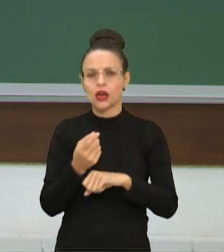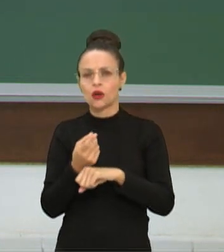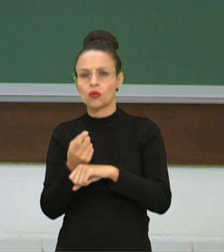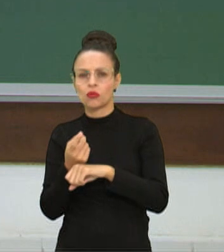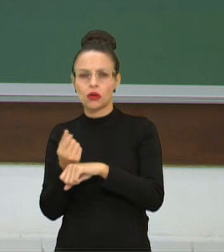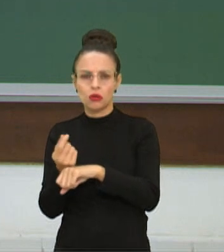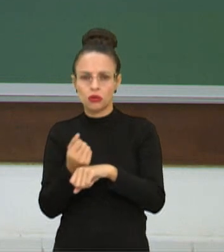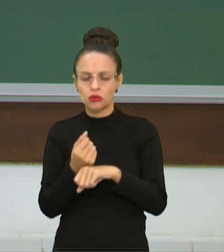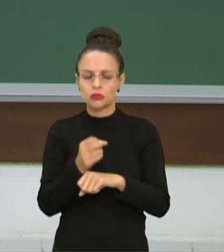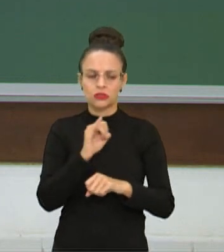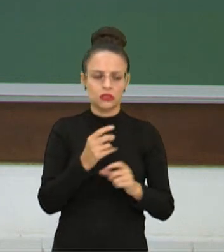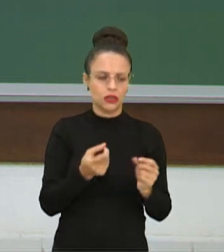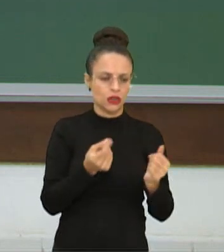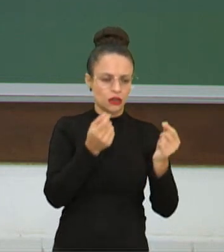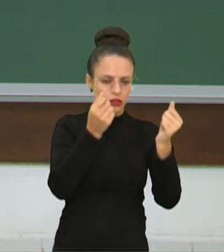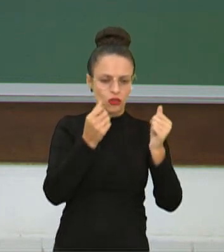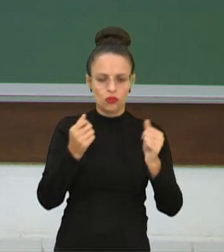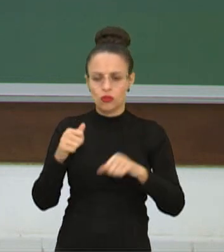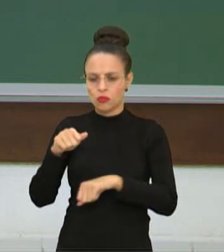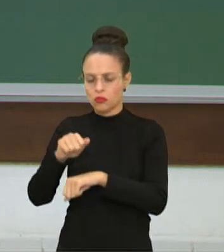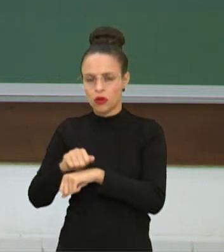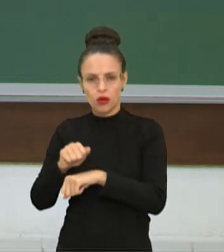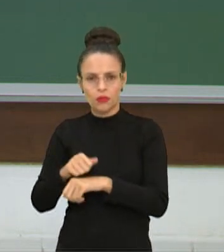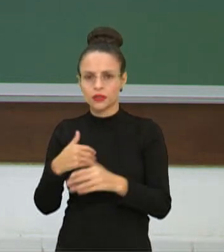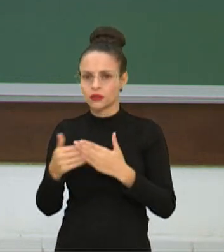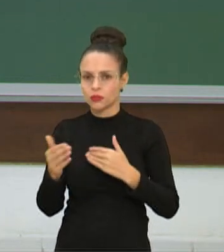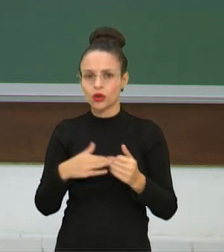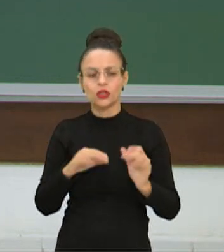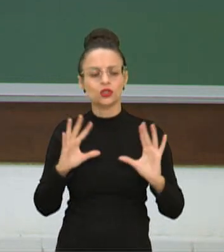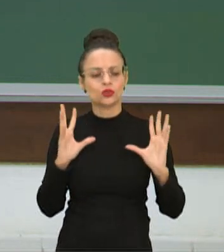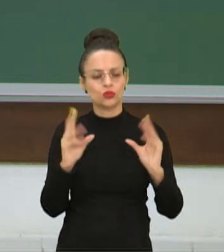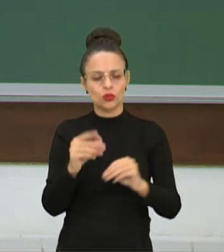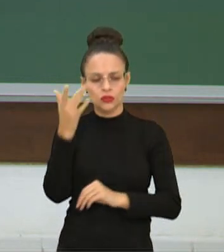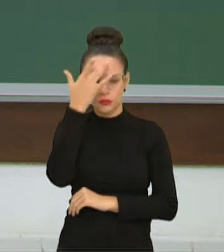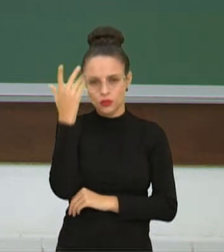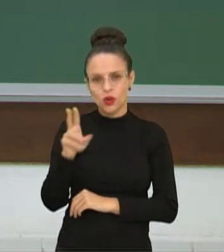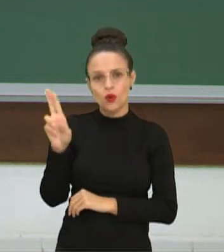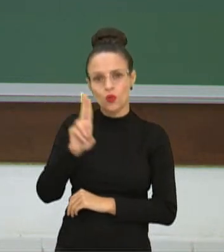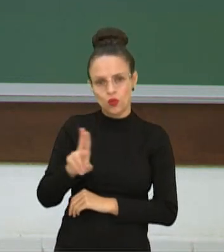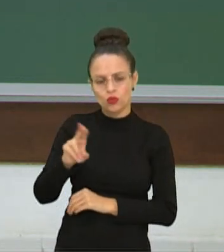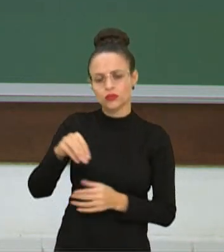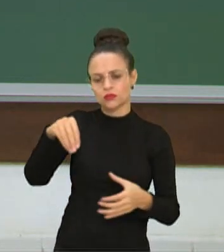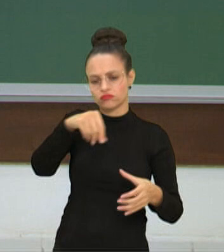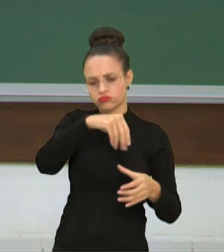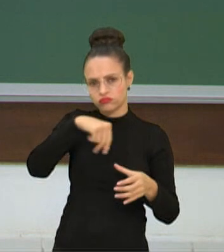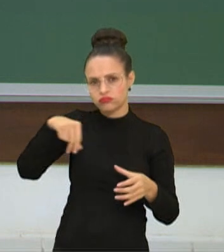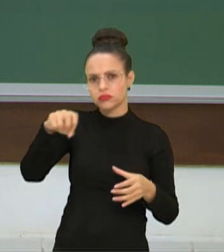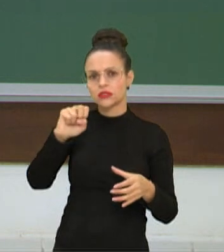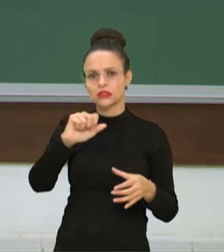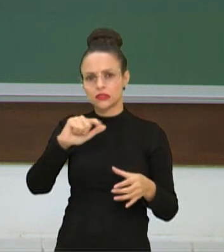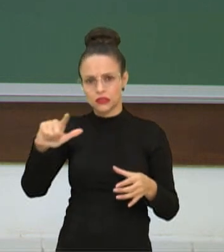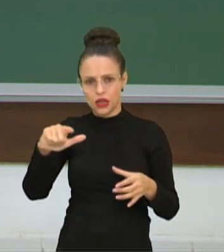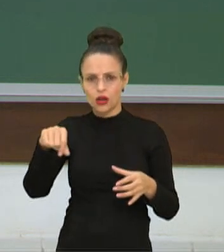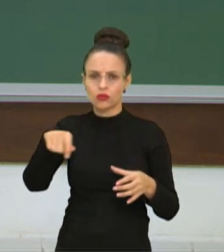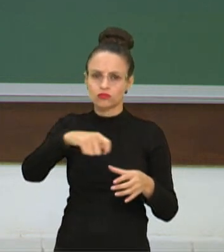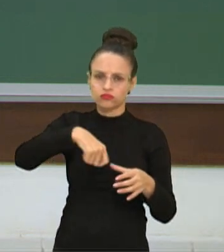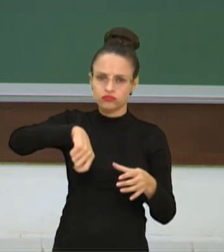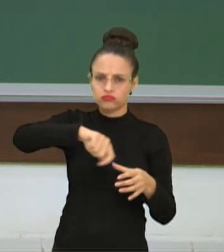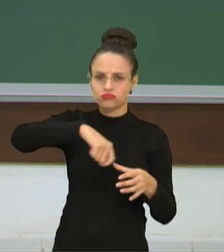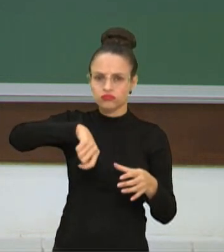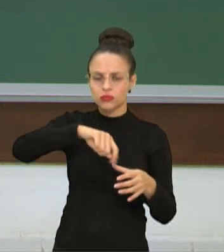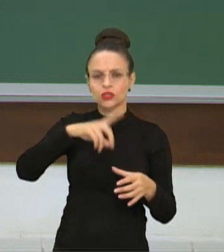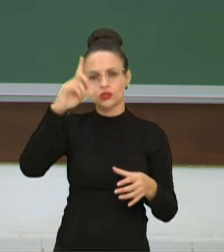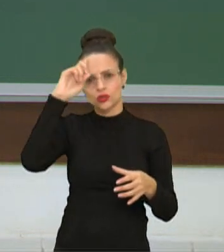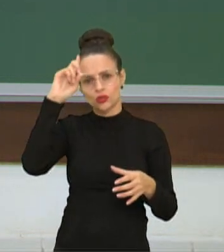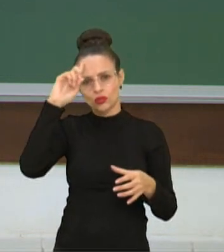pobres, sejamos ricos, não importa, todos consumimos o sal. E olha só, a gente consome sal todos os dias